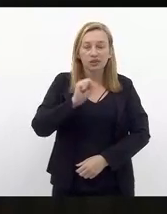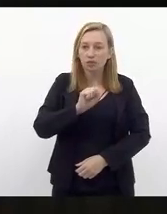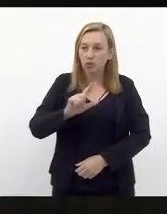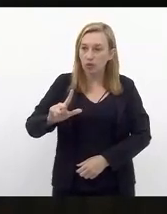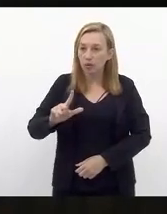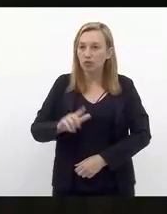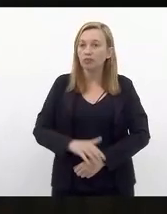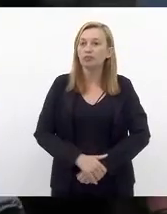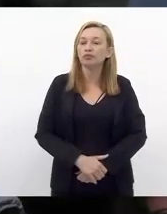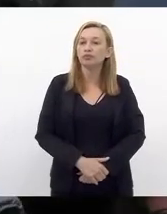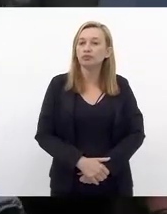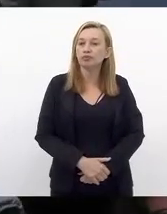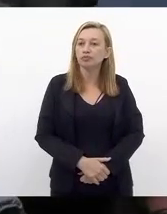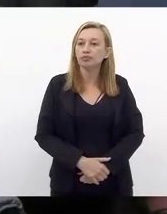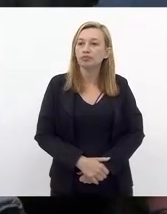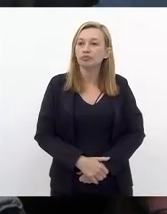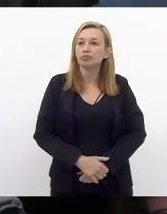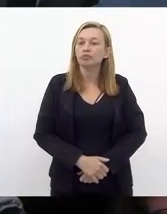Malafaia